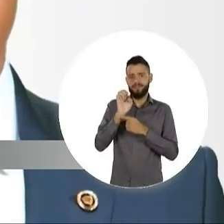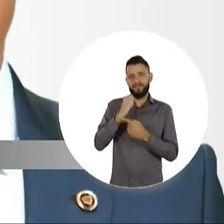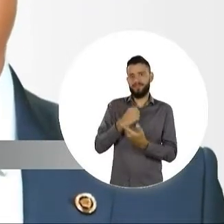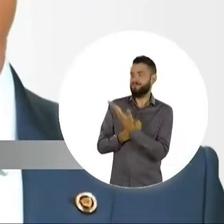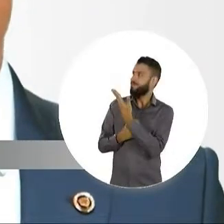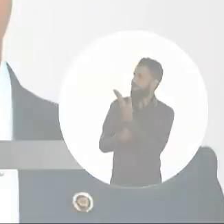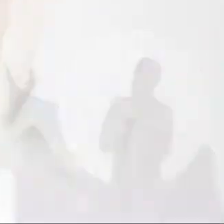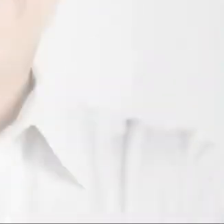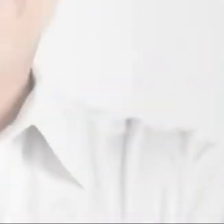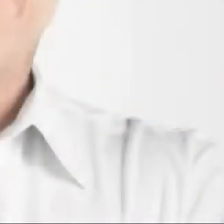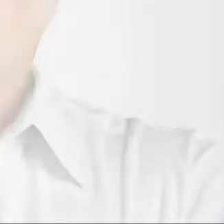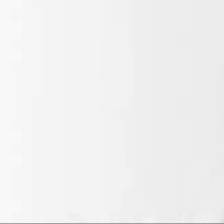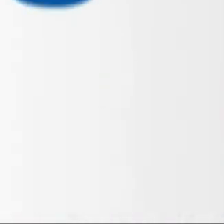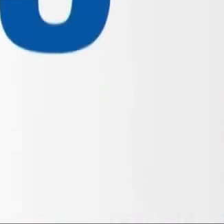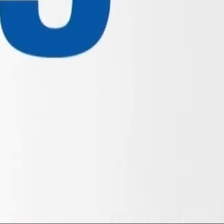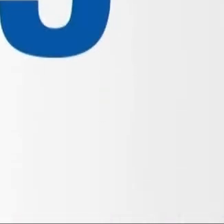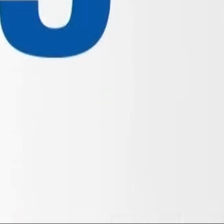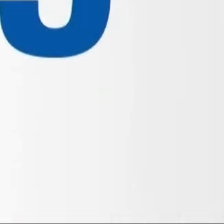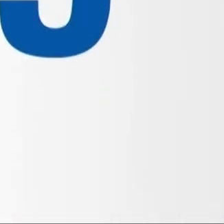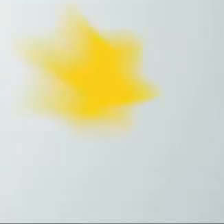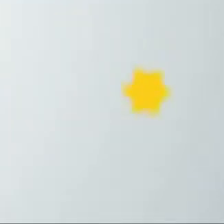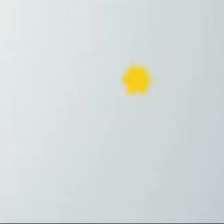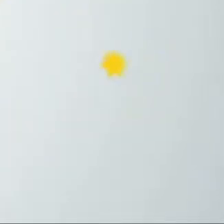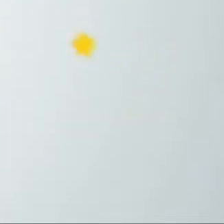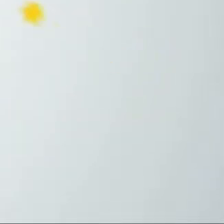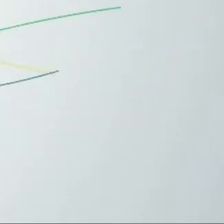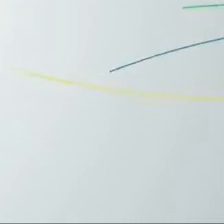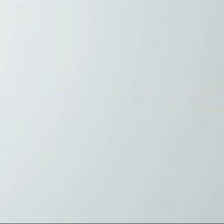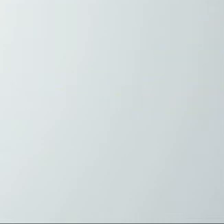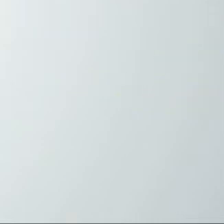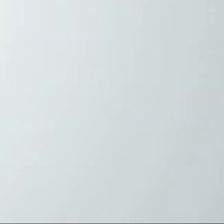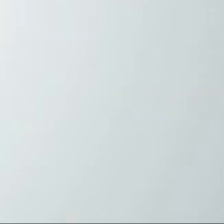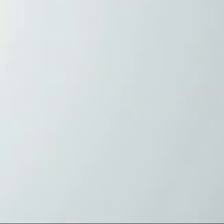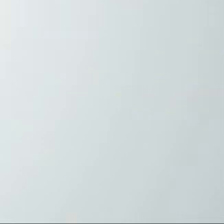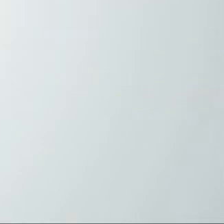estadual 55699. PSD 55.